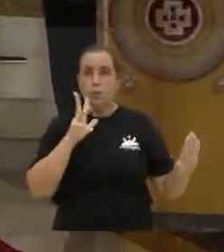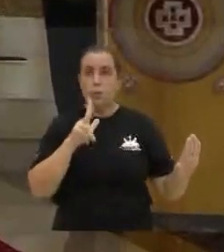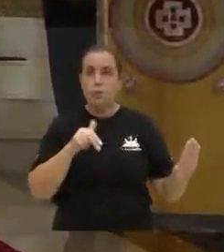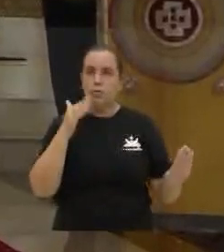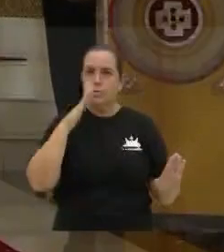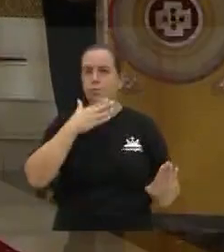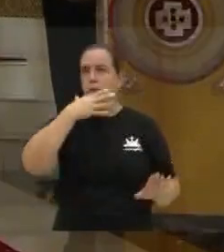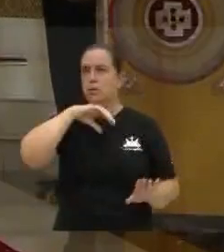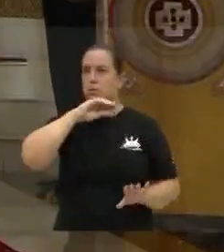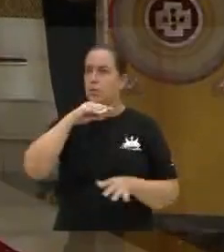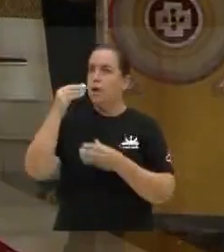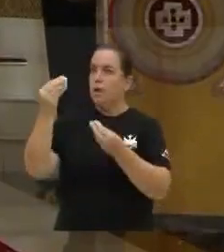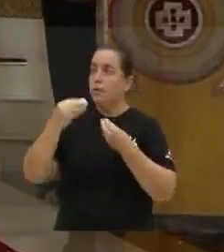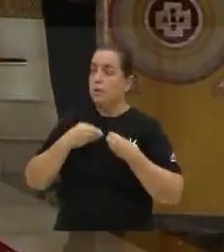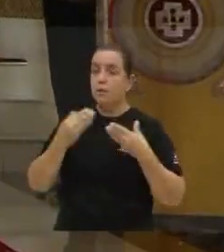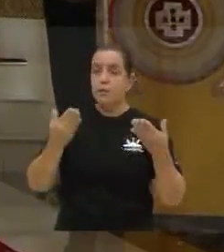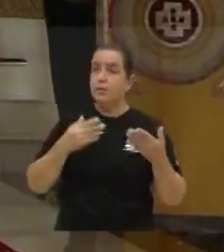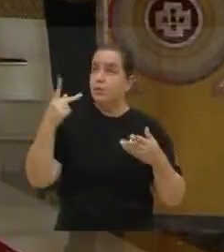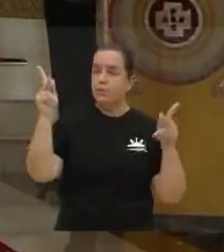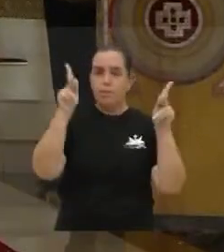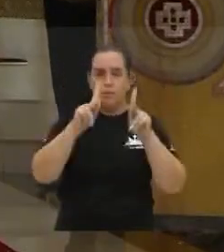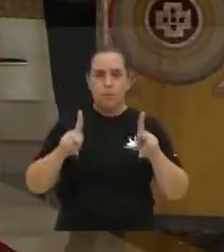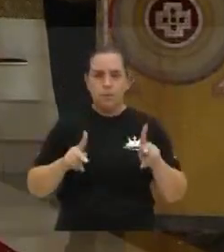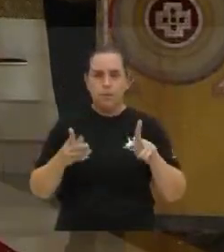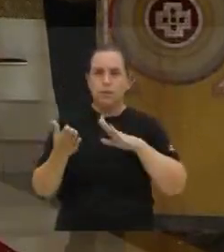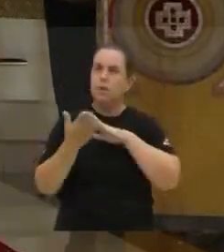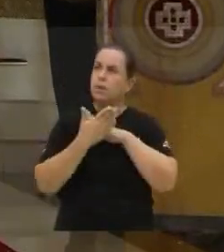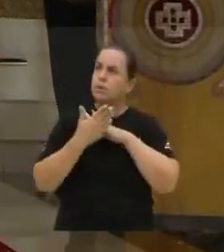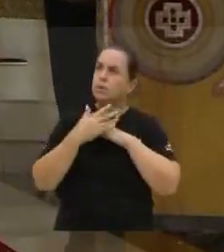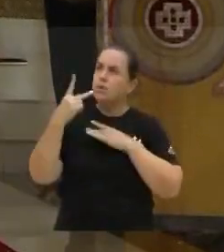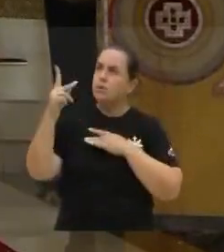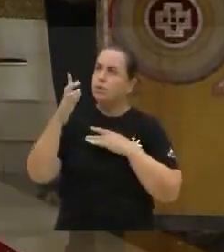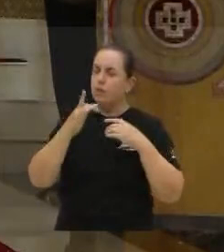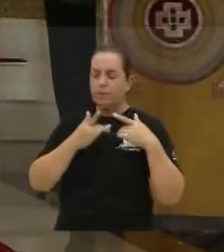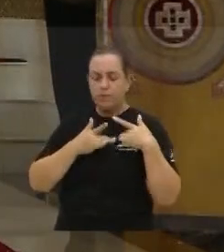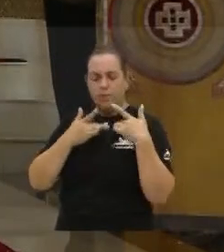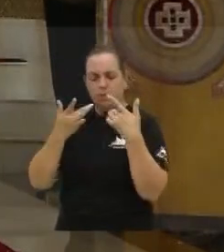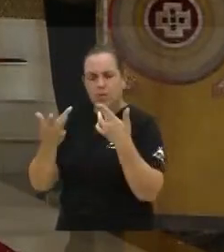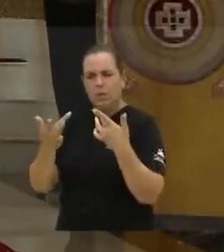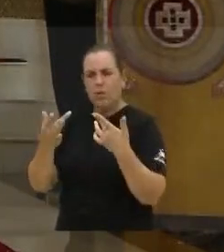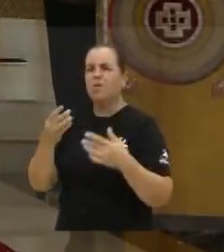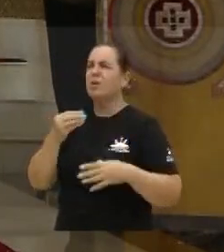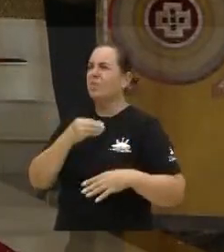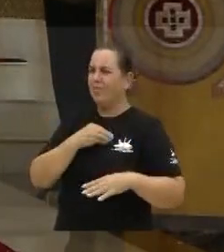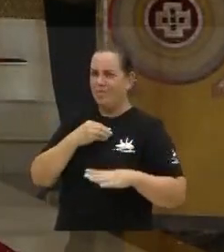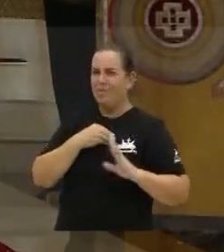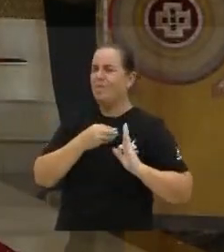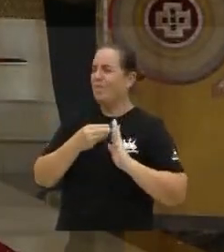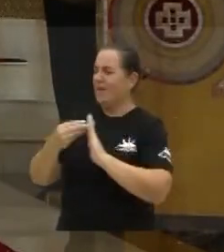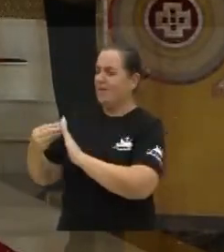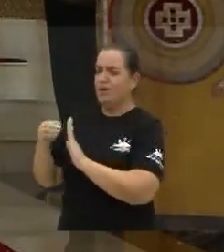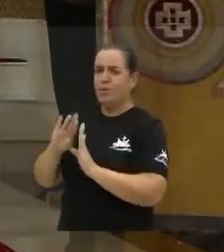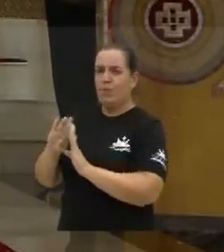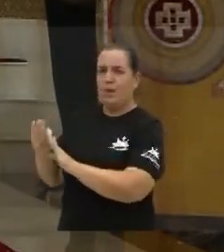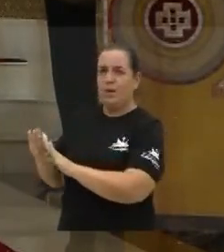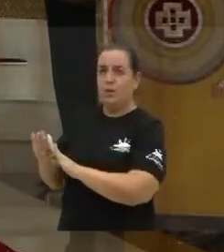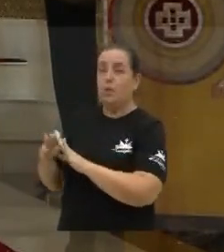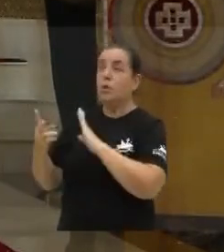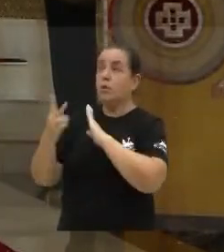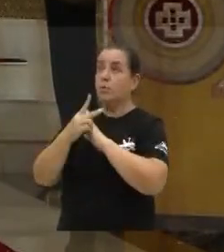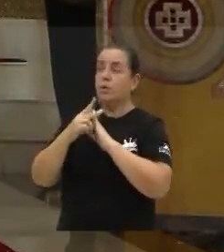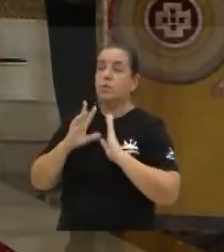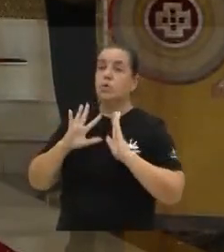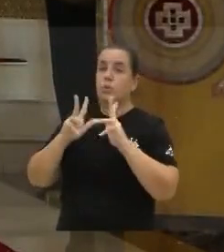Pai. Dai-nos hoje a vossa paz. Ajudados pela vossa misericórdia, sejamos sempre livres do